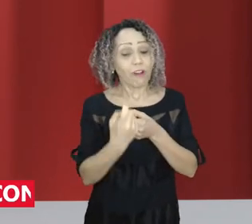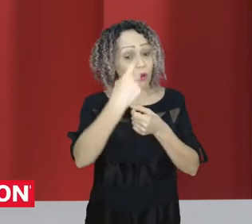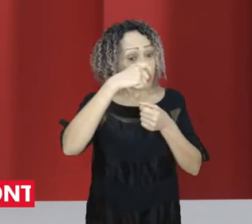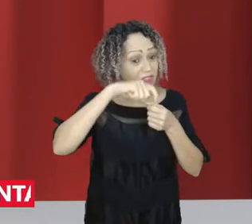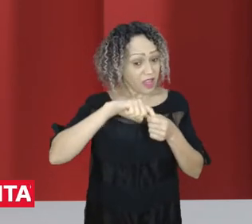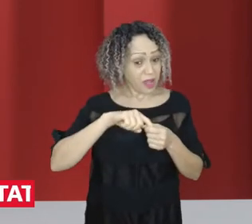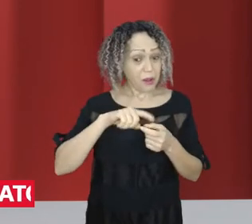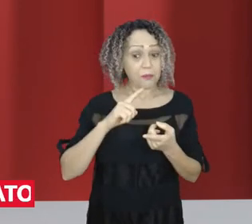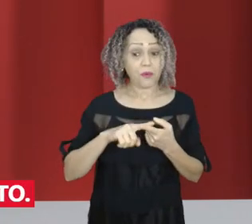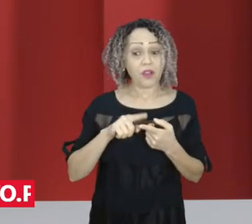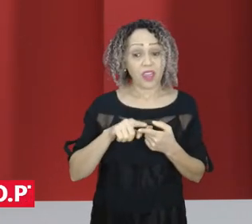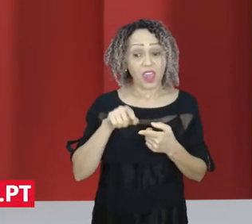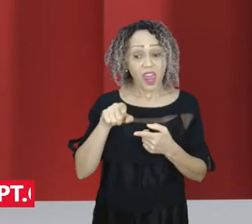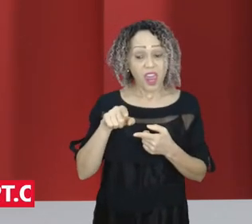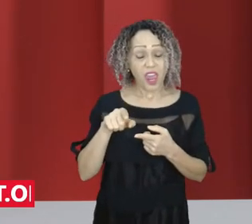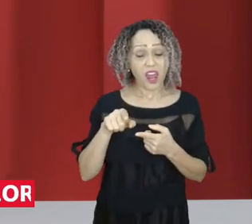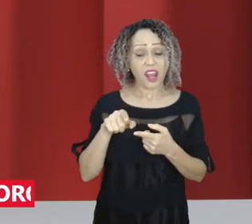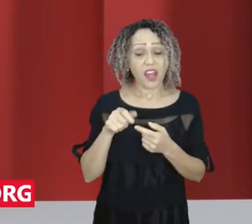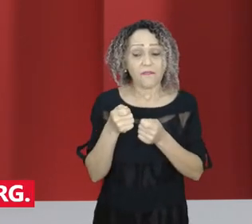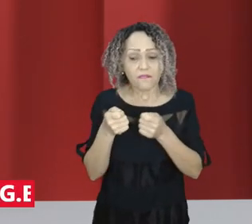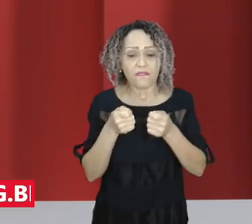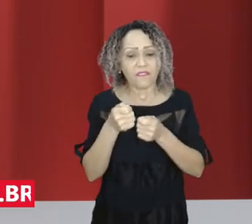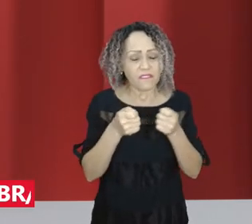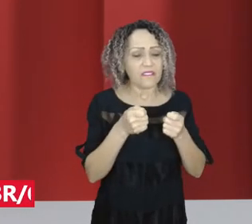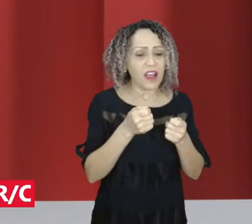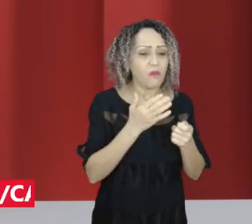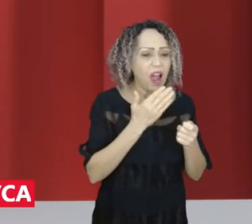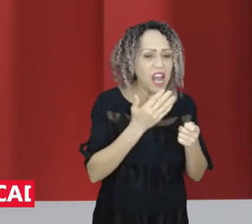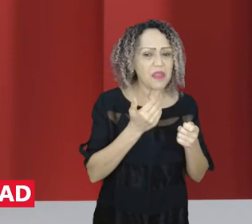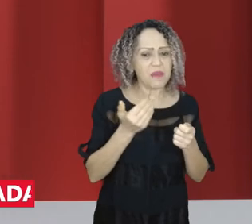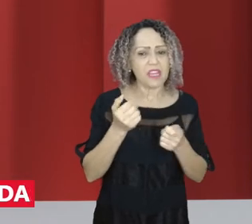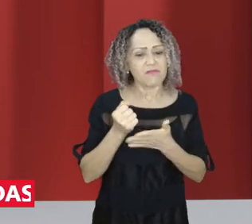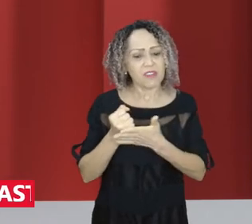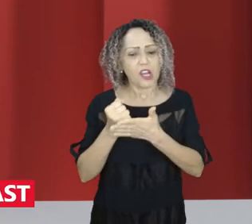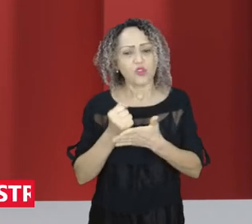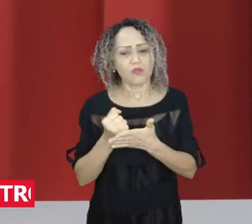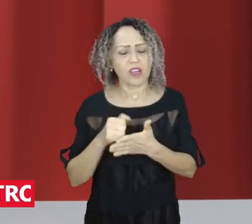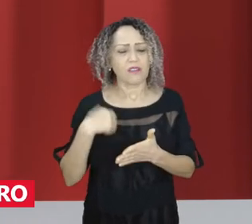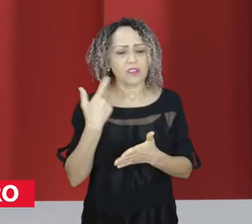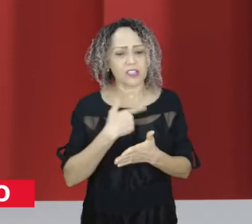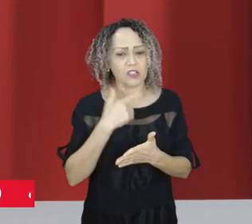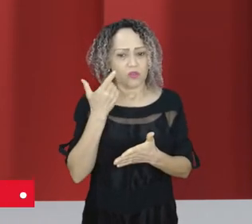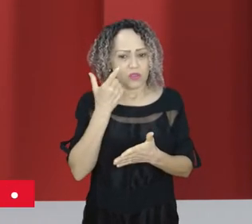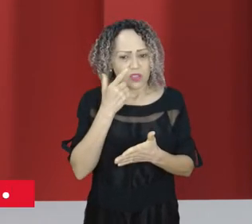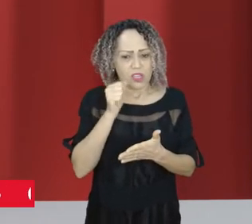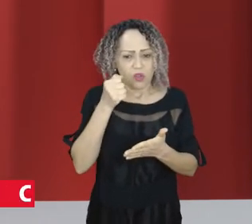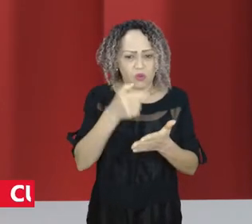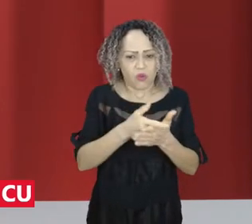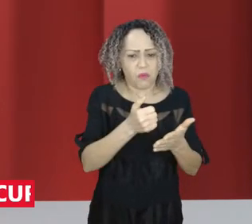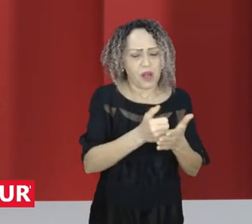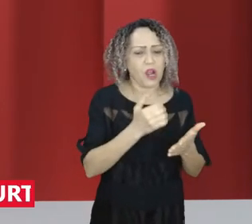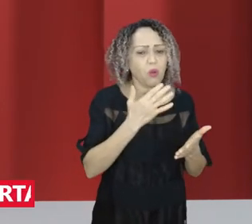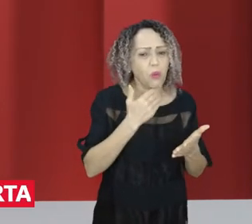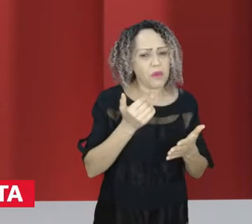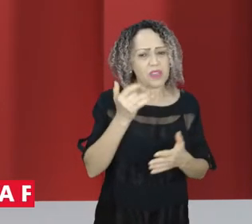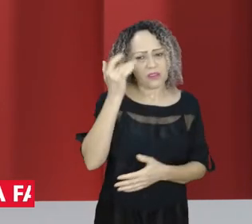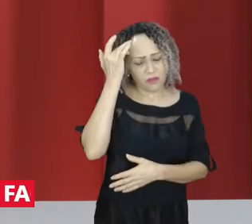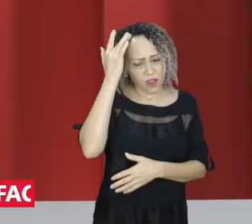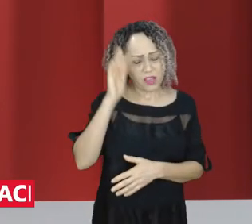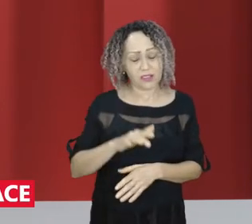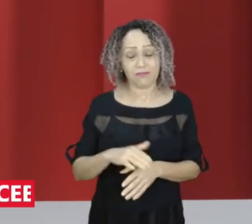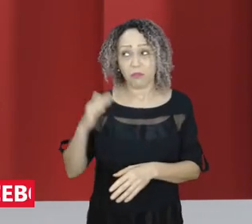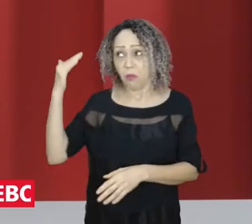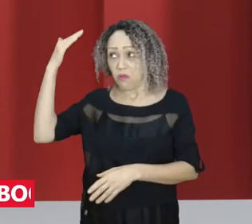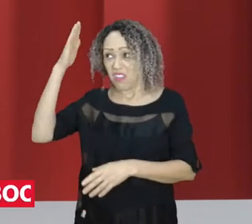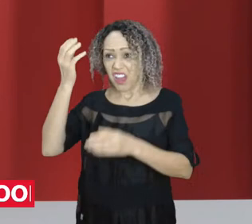de alimentos, e a gente conseguia comprar a comida do dia a dia. Né? Sammy Marshall também está aqui pedindo Lula presidente.